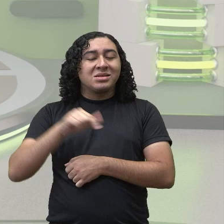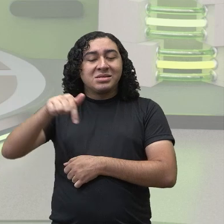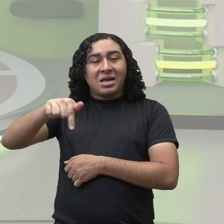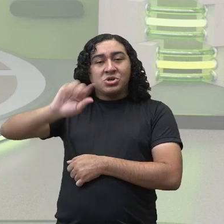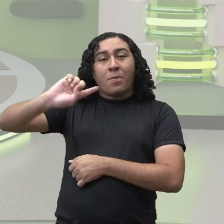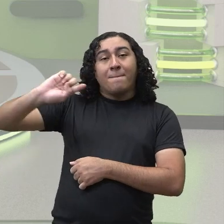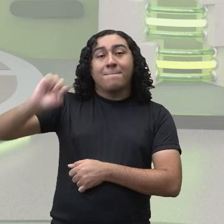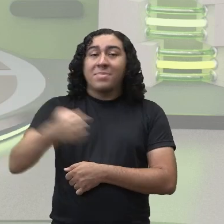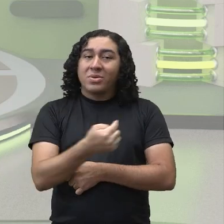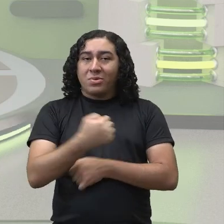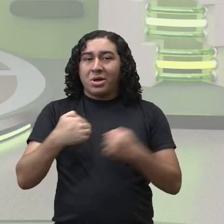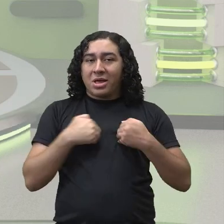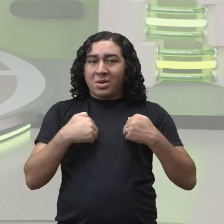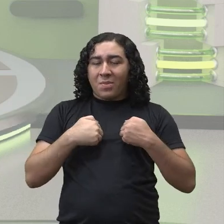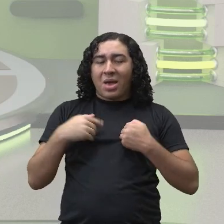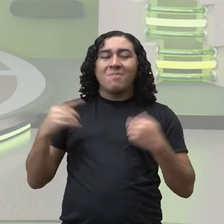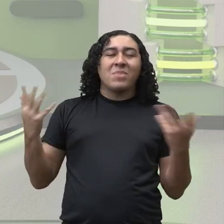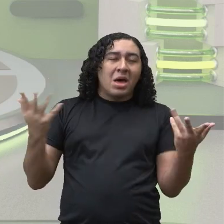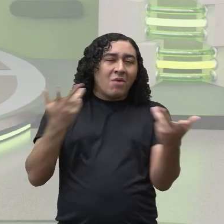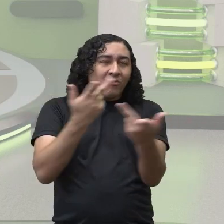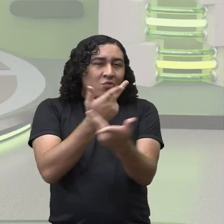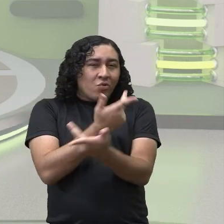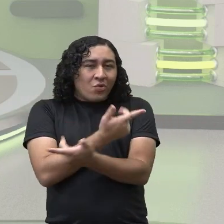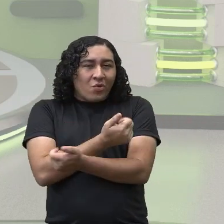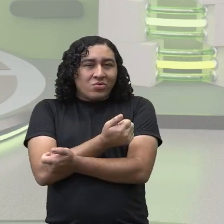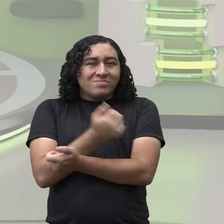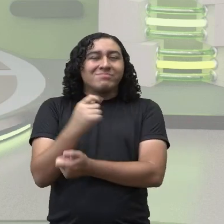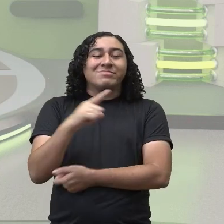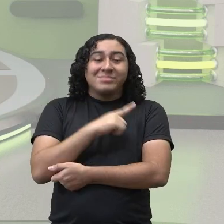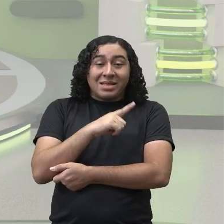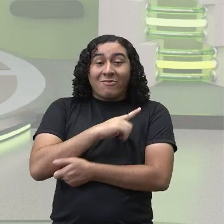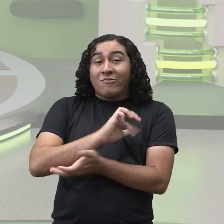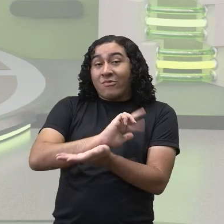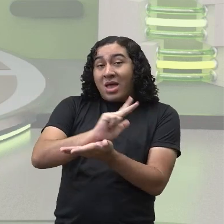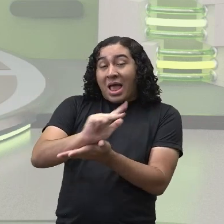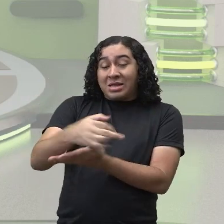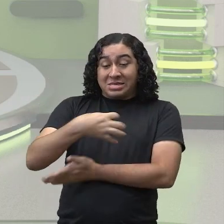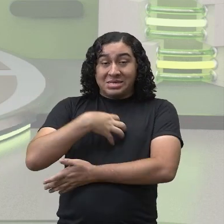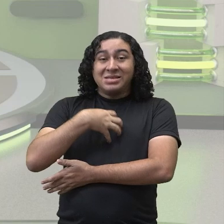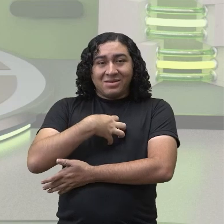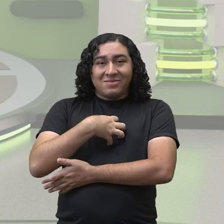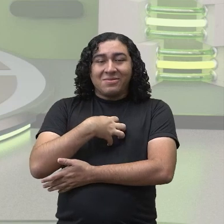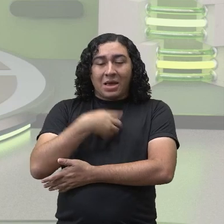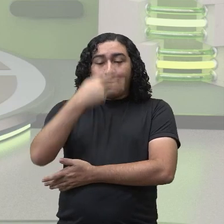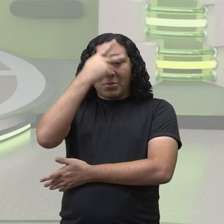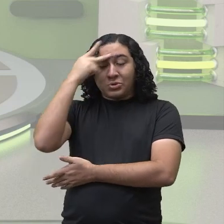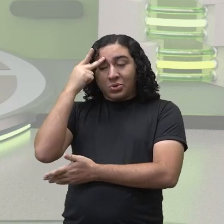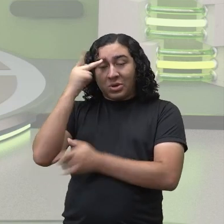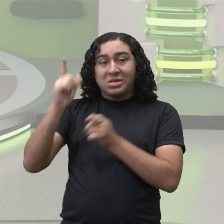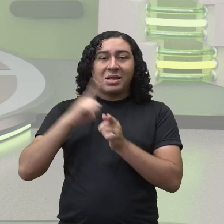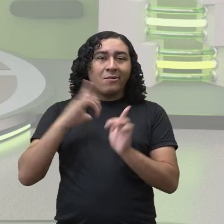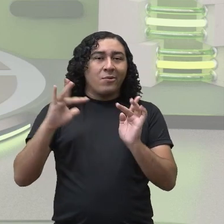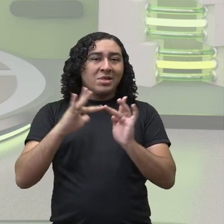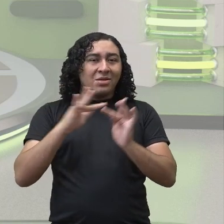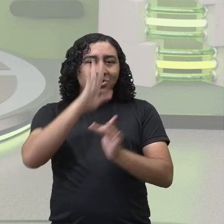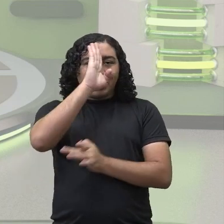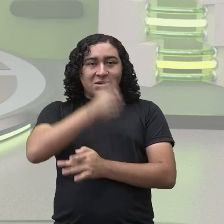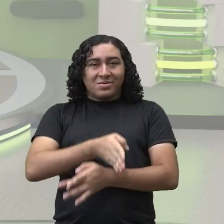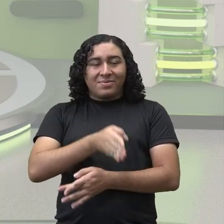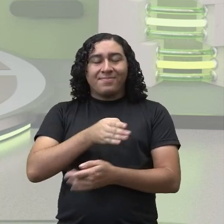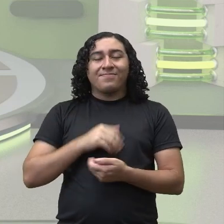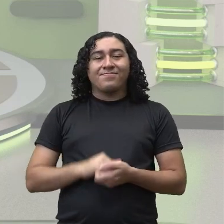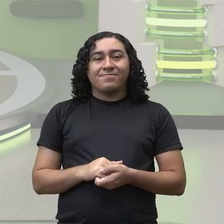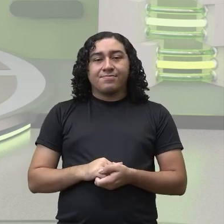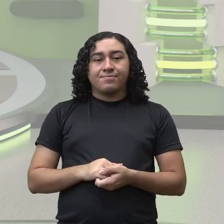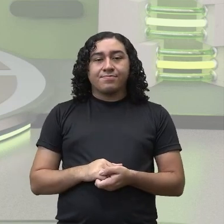que encantam, intrigam e assustam também os naturalistas. E esses